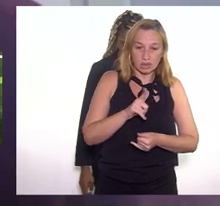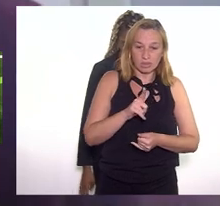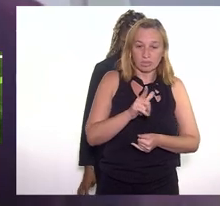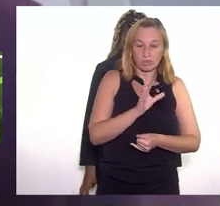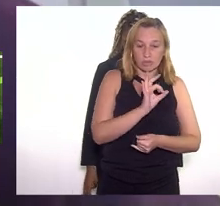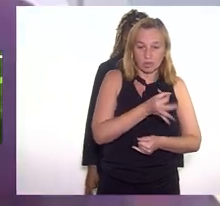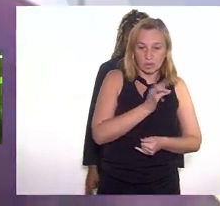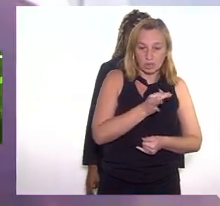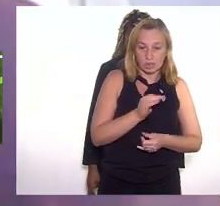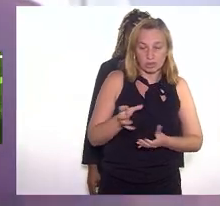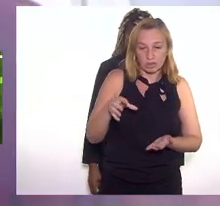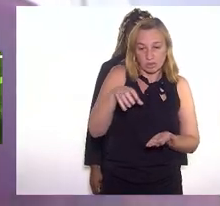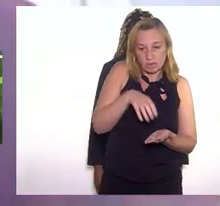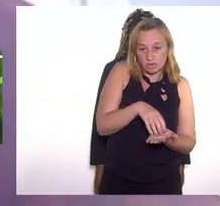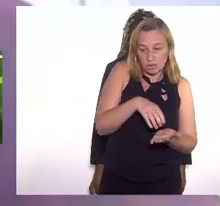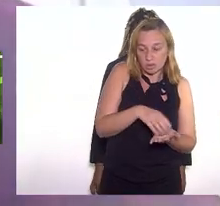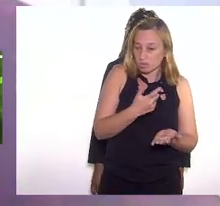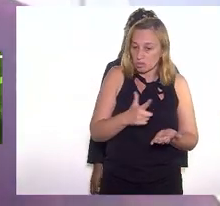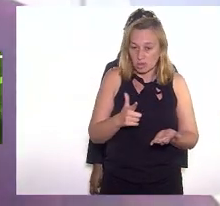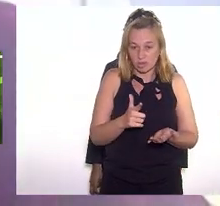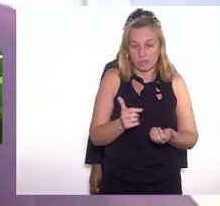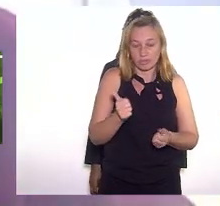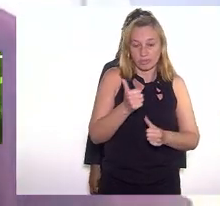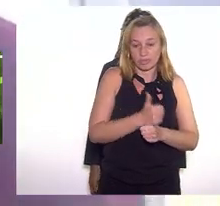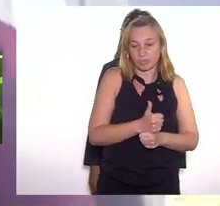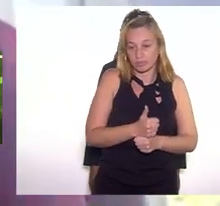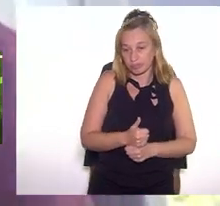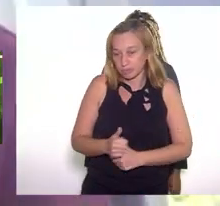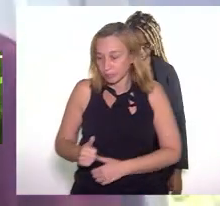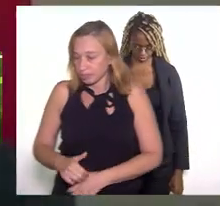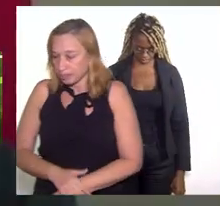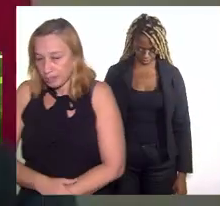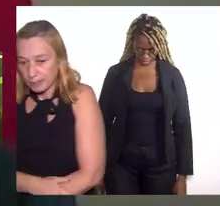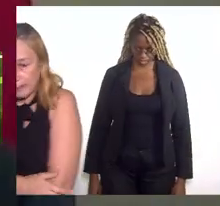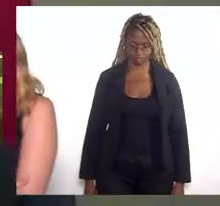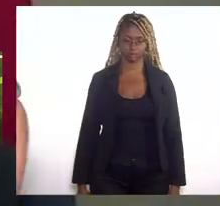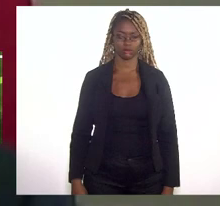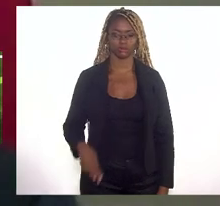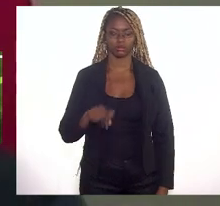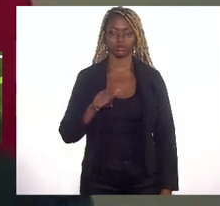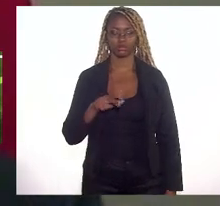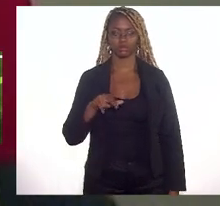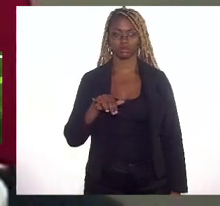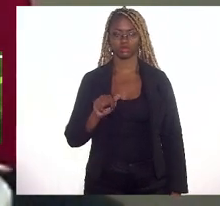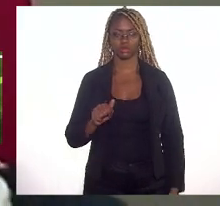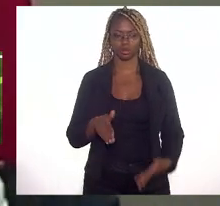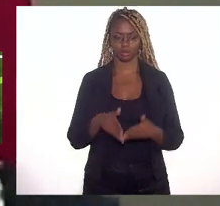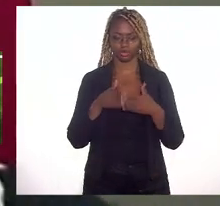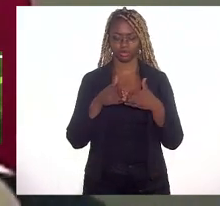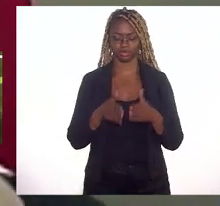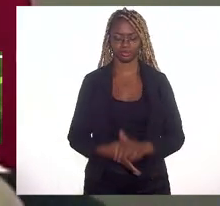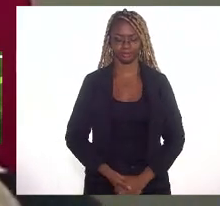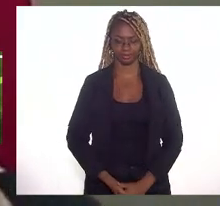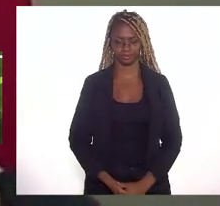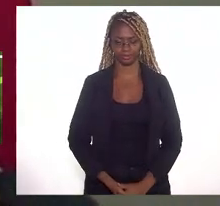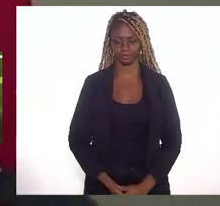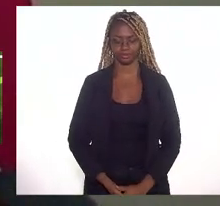gente não tem um censo desses pacientes. Maria Clara, por favor.